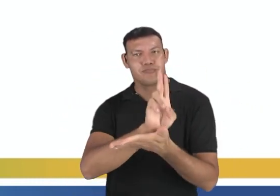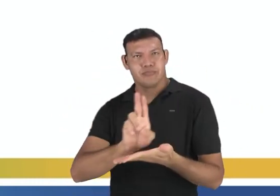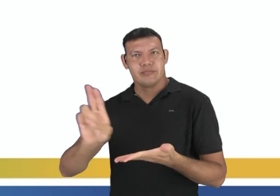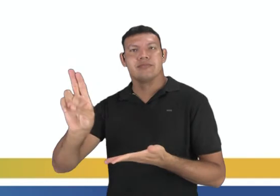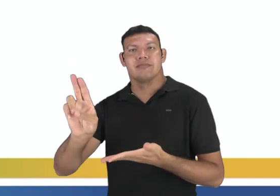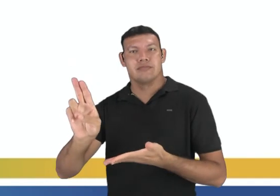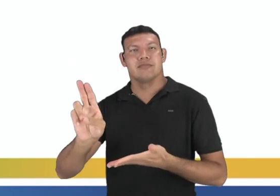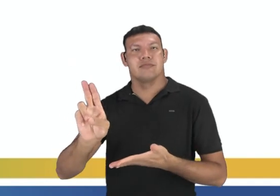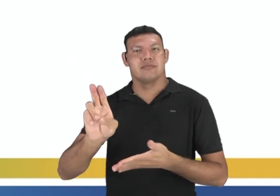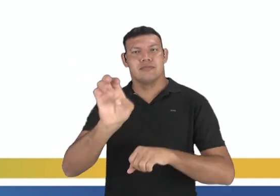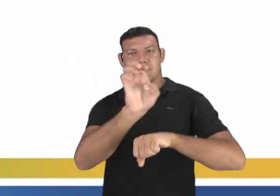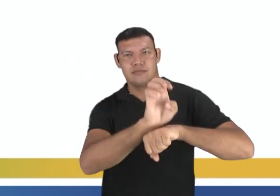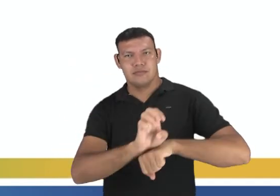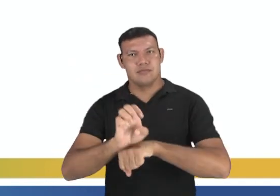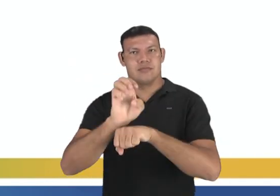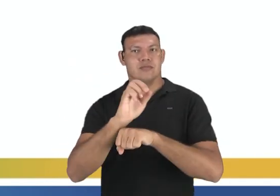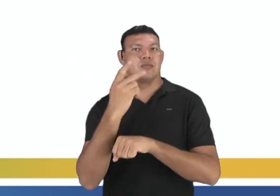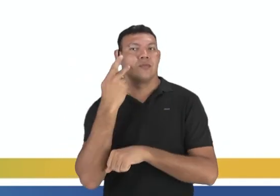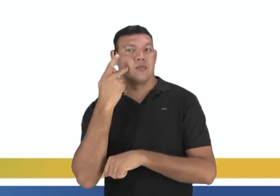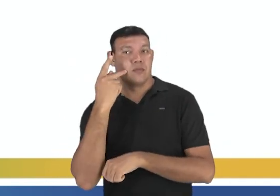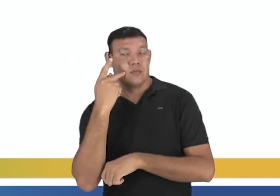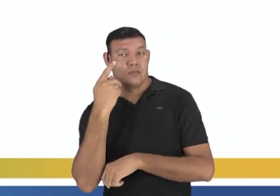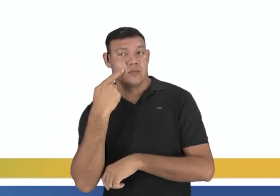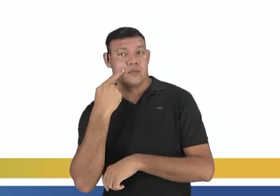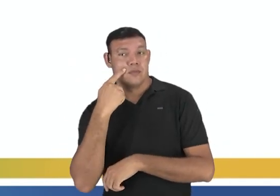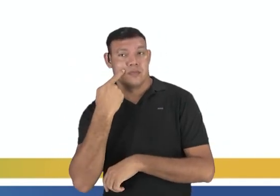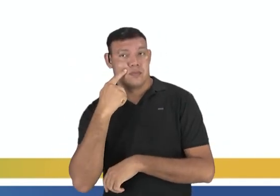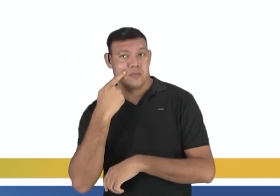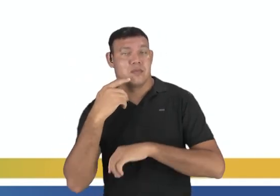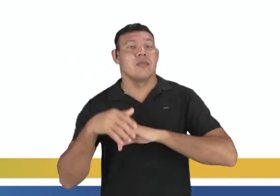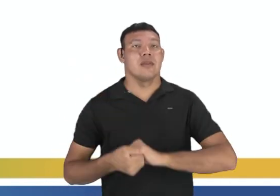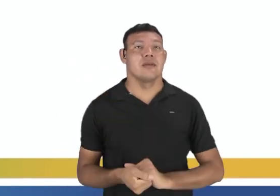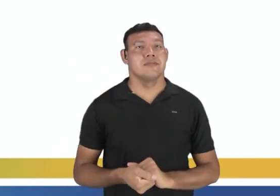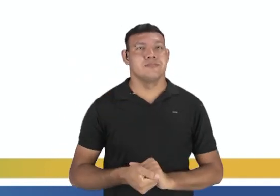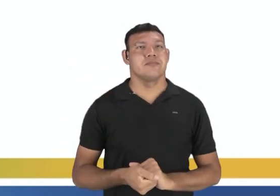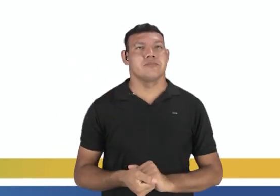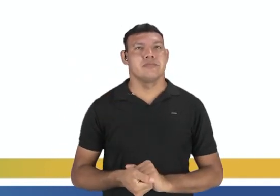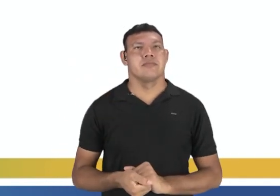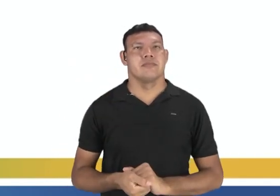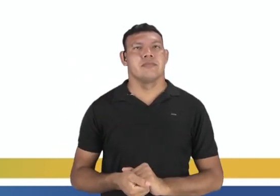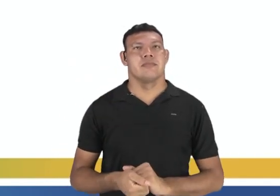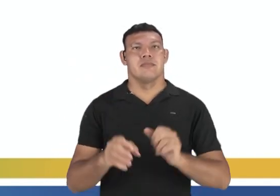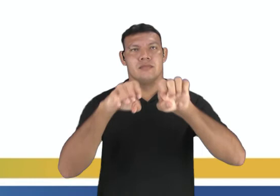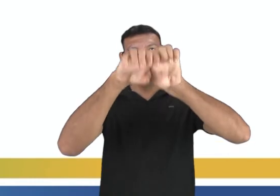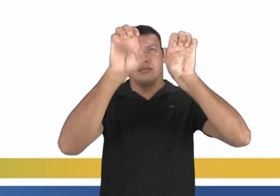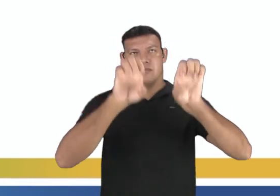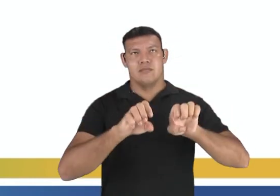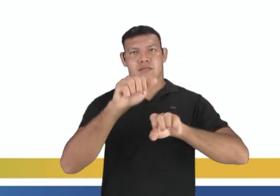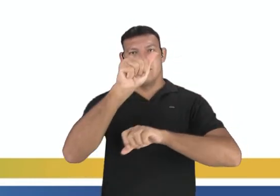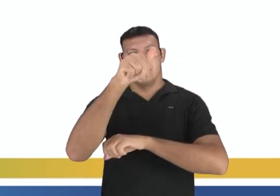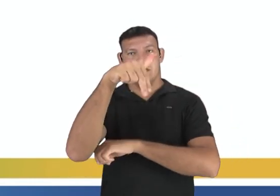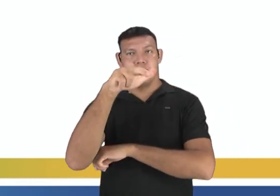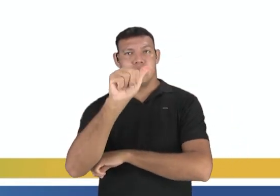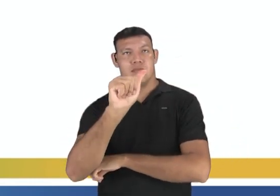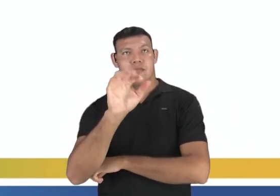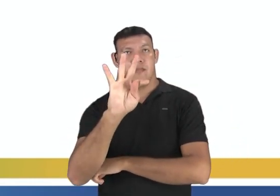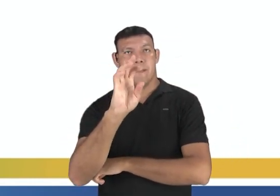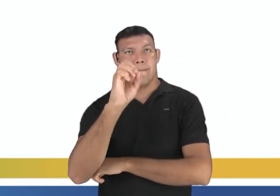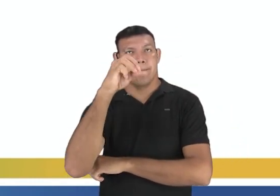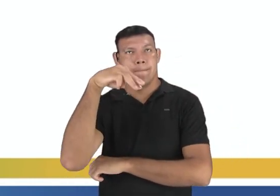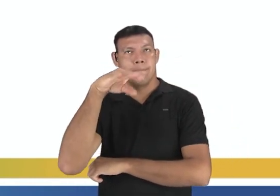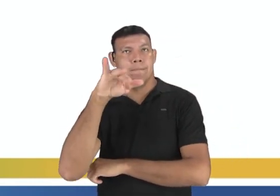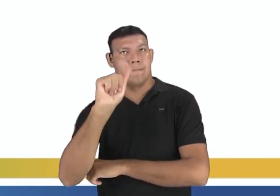Ceará, onde ela fala: as estruturas anatômicas, canais semicirculares e utrículos são relacionadas com a